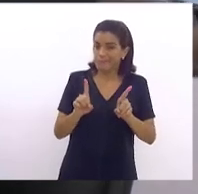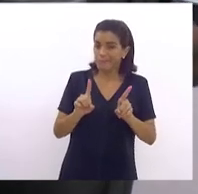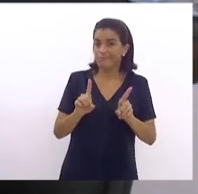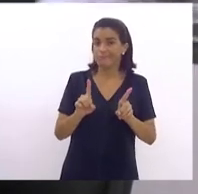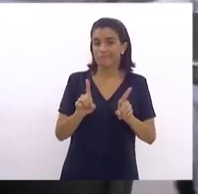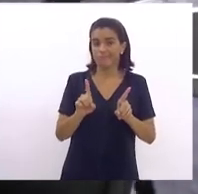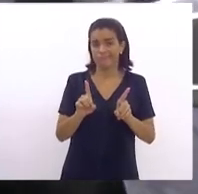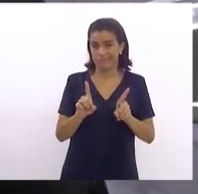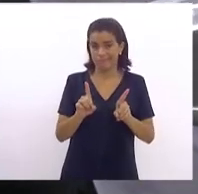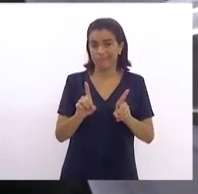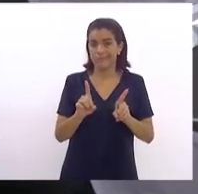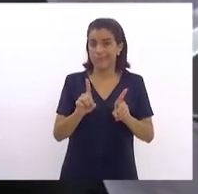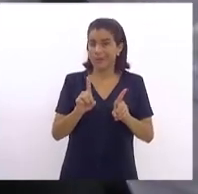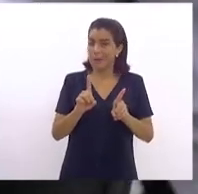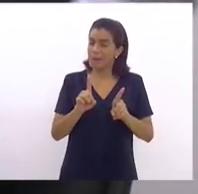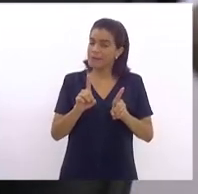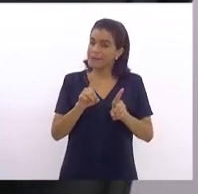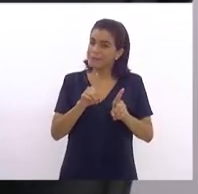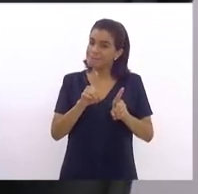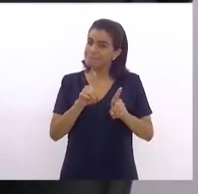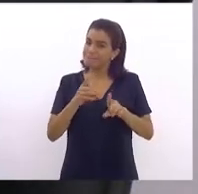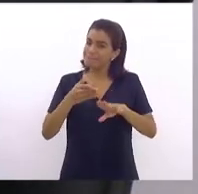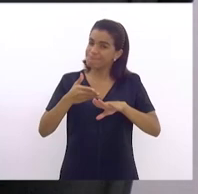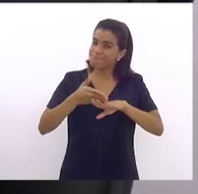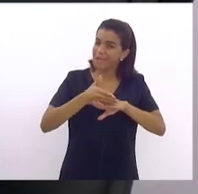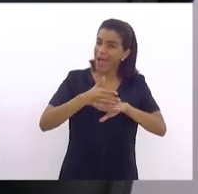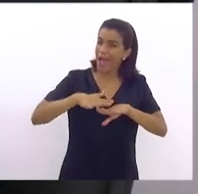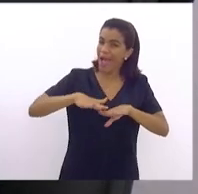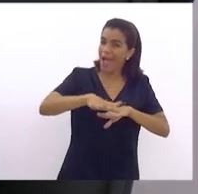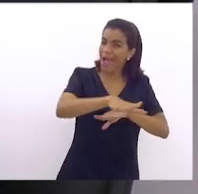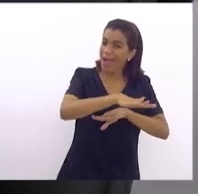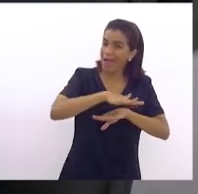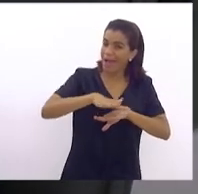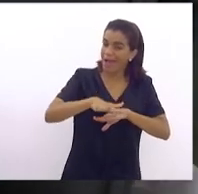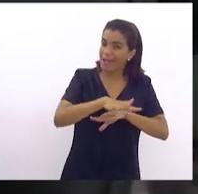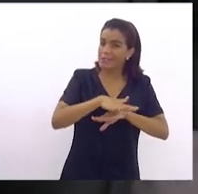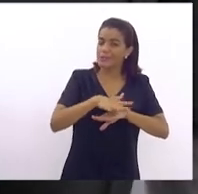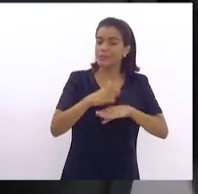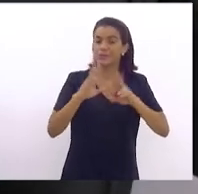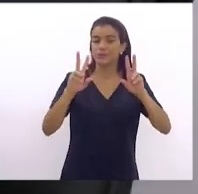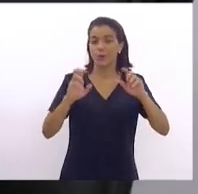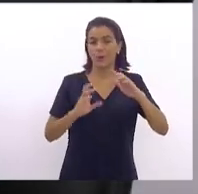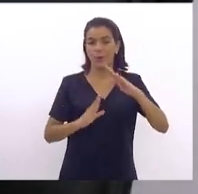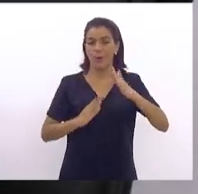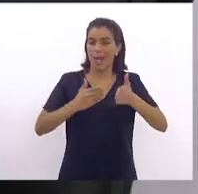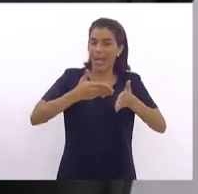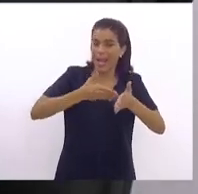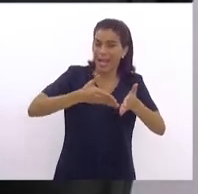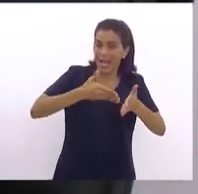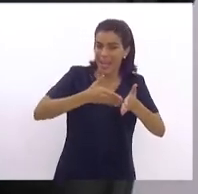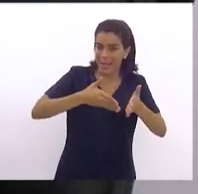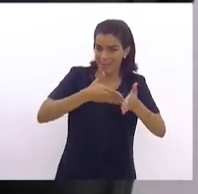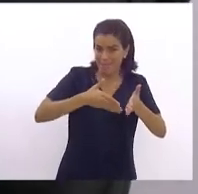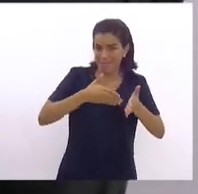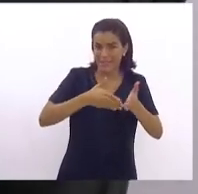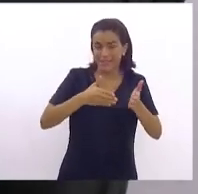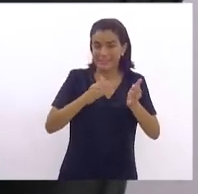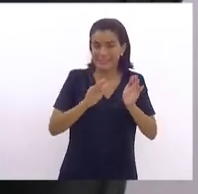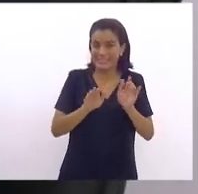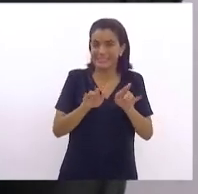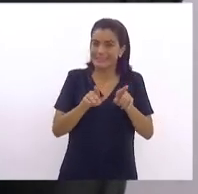que adentram naquela seara sobre os limites tênues dos